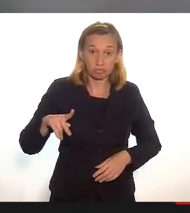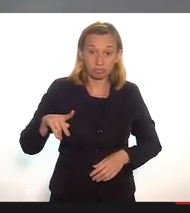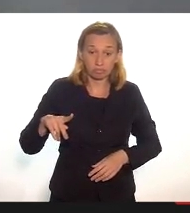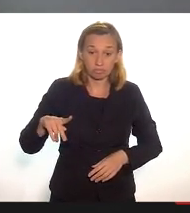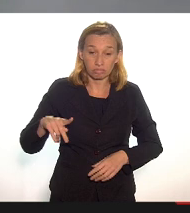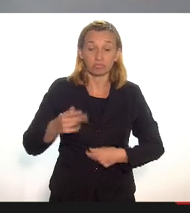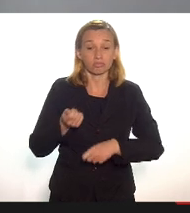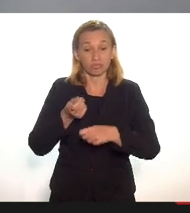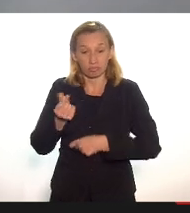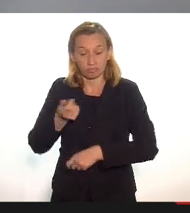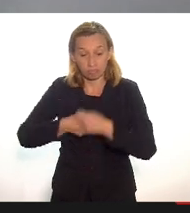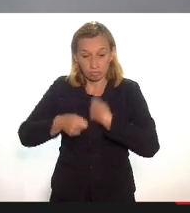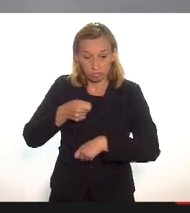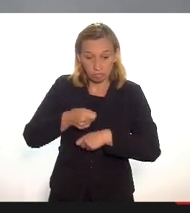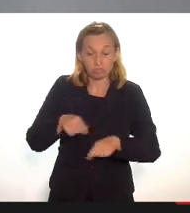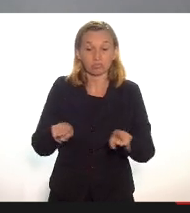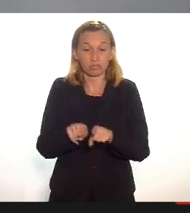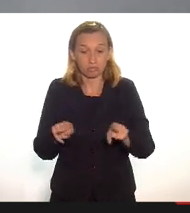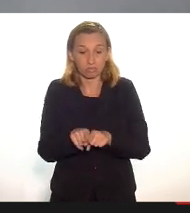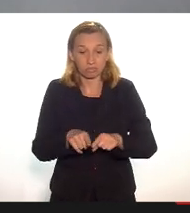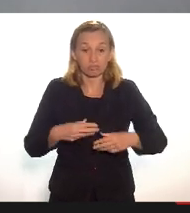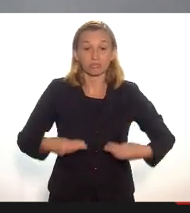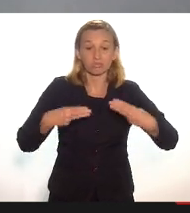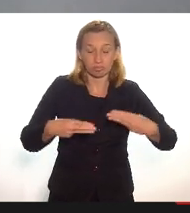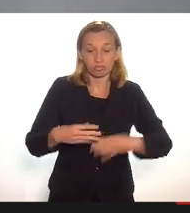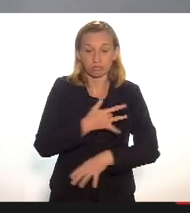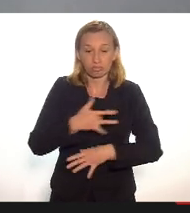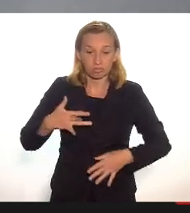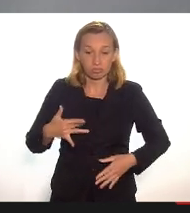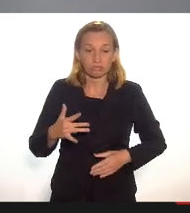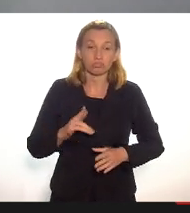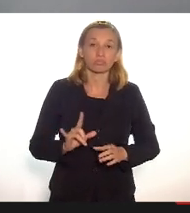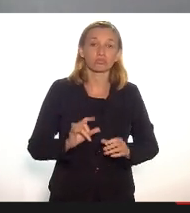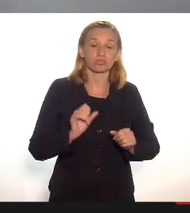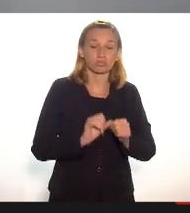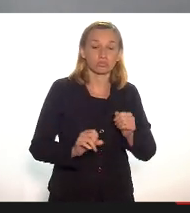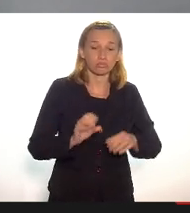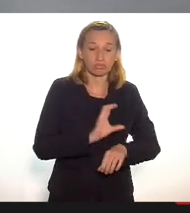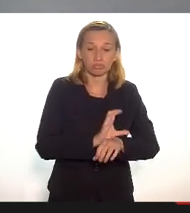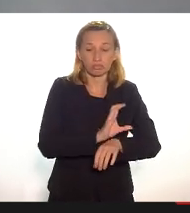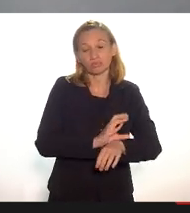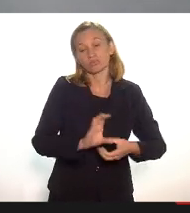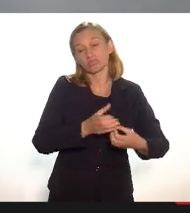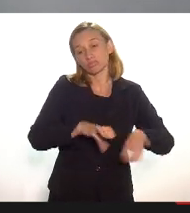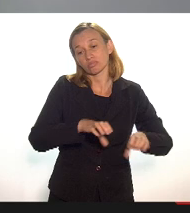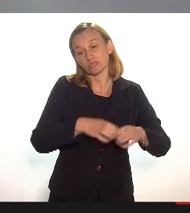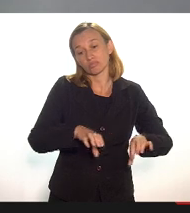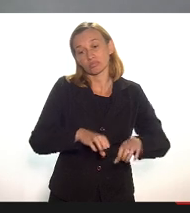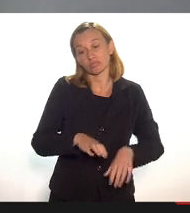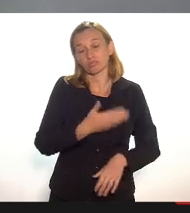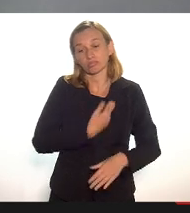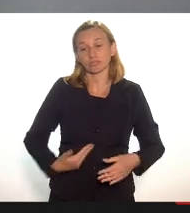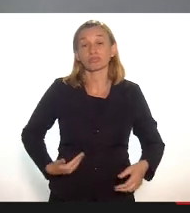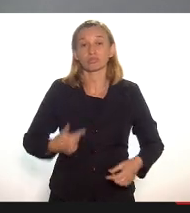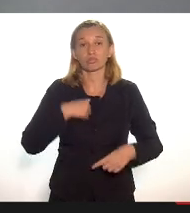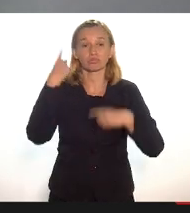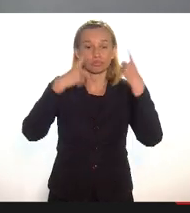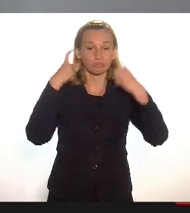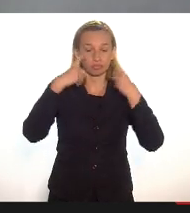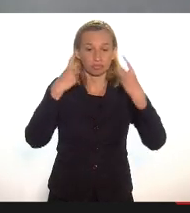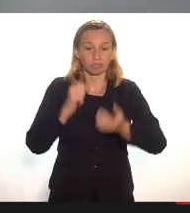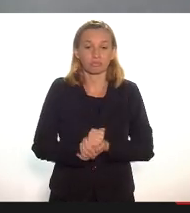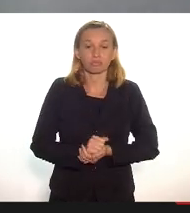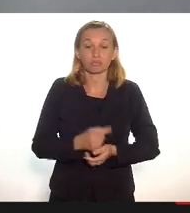da Economia e no Ministério da Saúde, né, para a realização de concurso público. Fico muito preocupado, né,